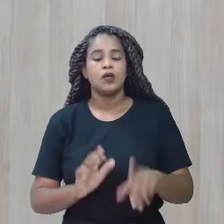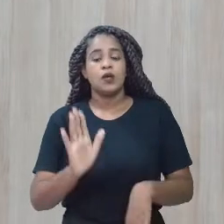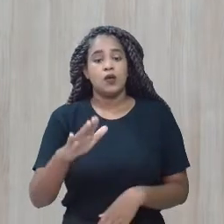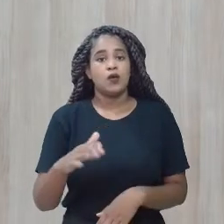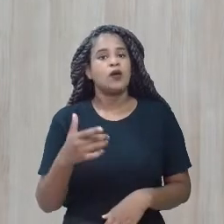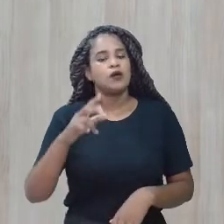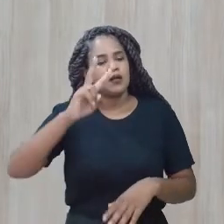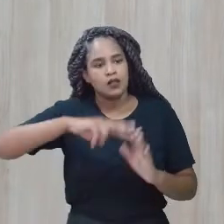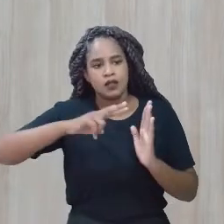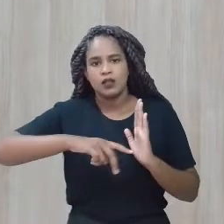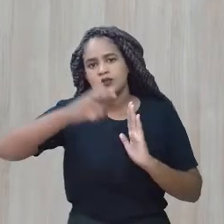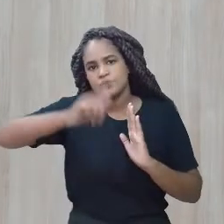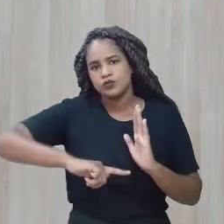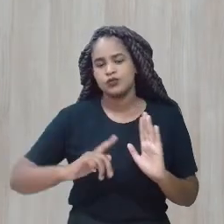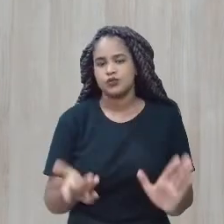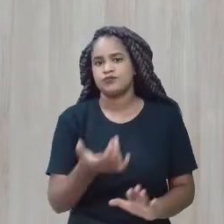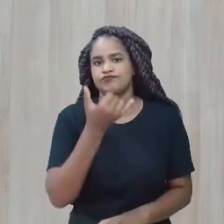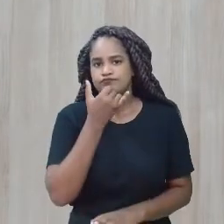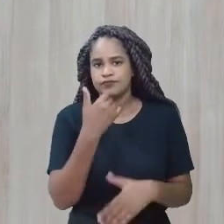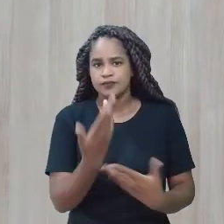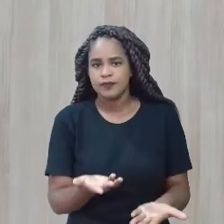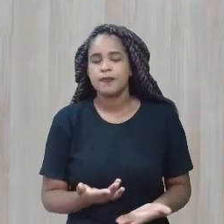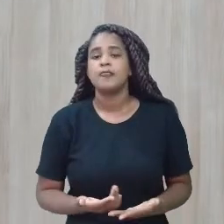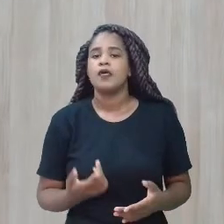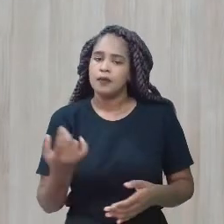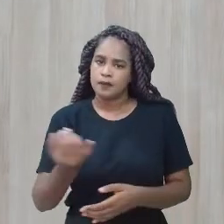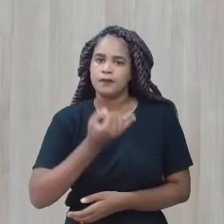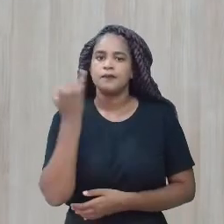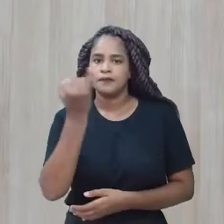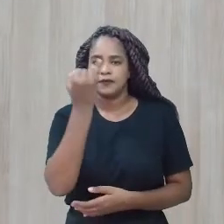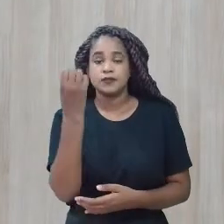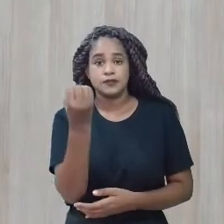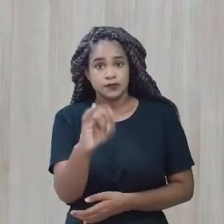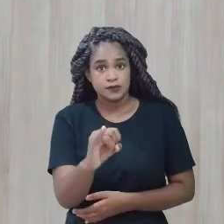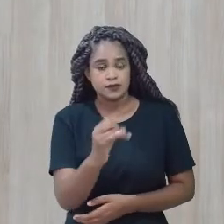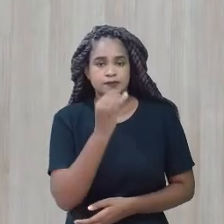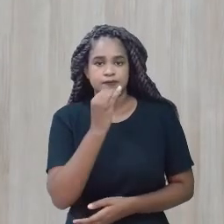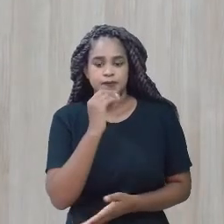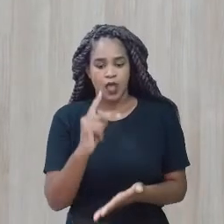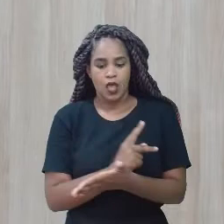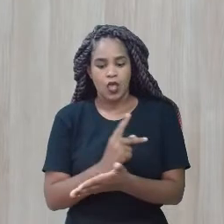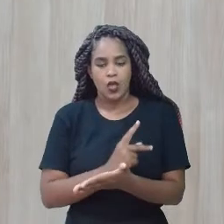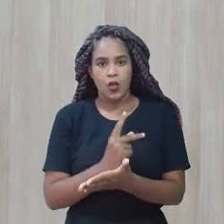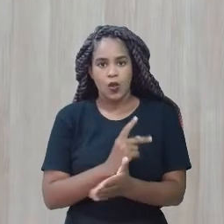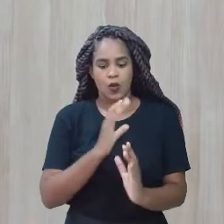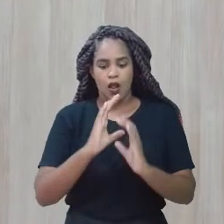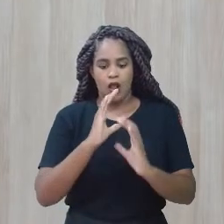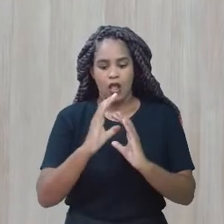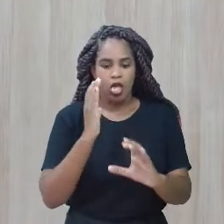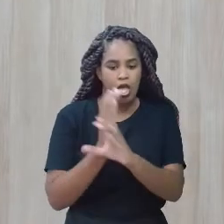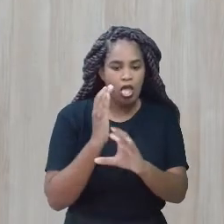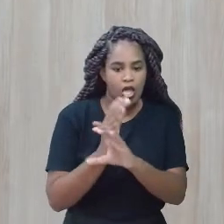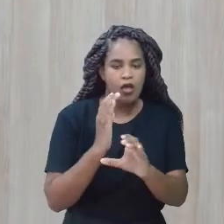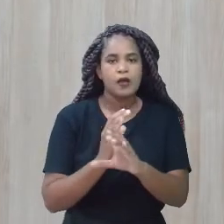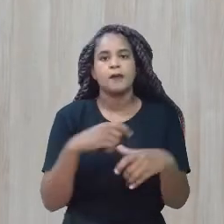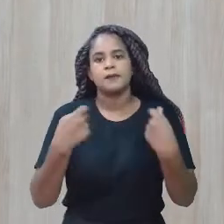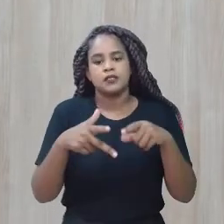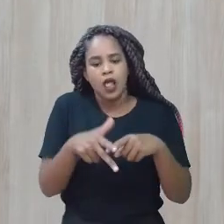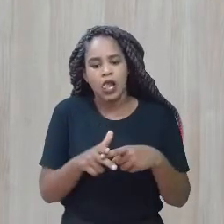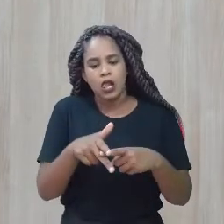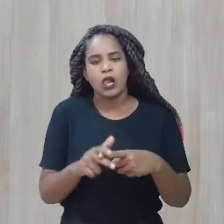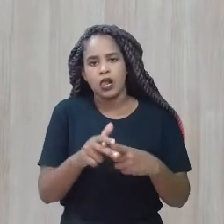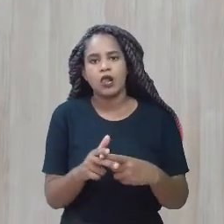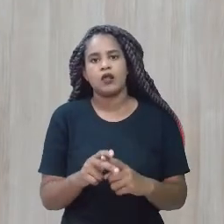ler novamente? Isso é importante. Então, se tem algo que precisa ser consertado, temos que